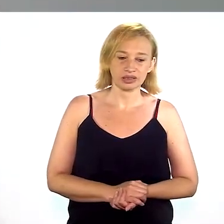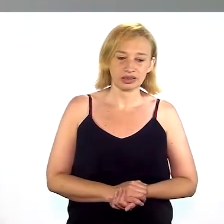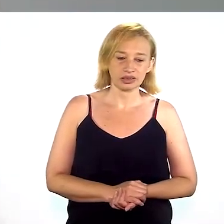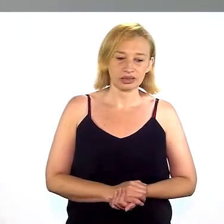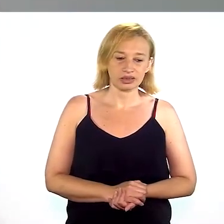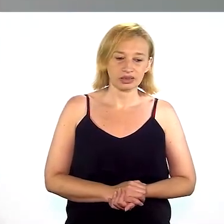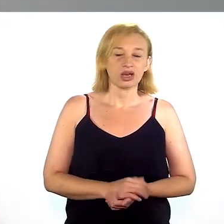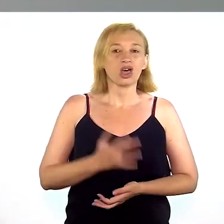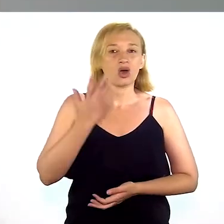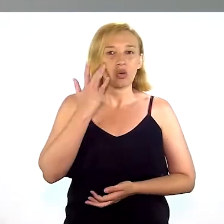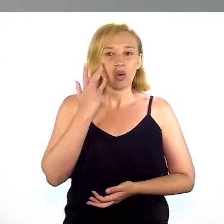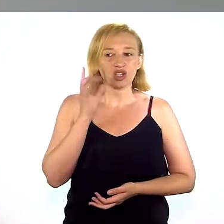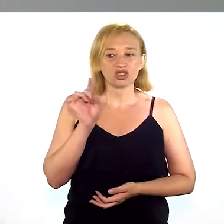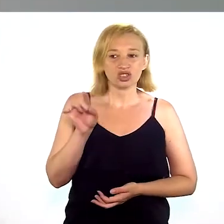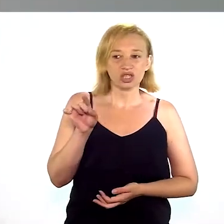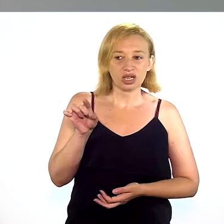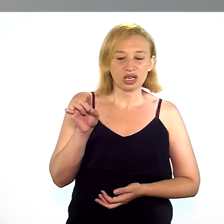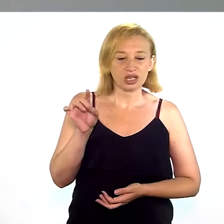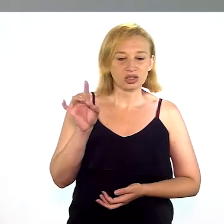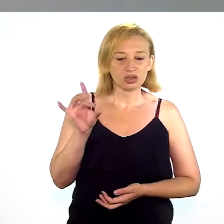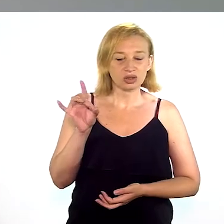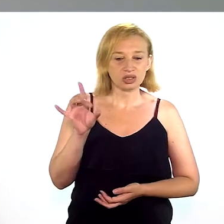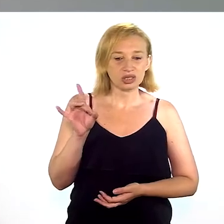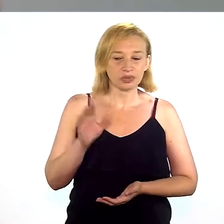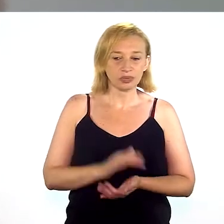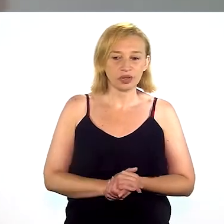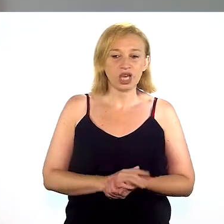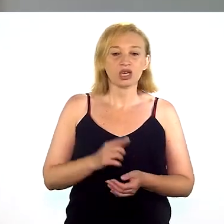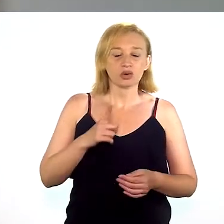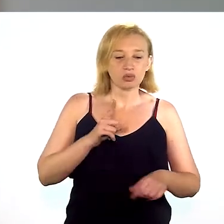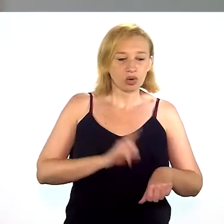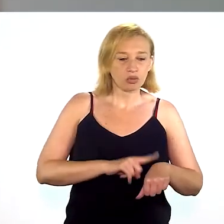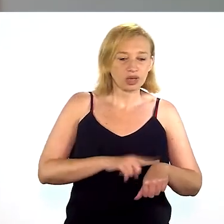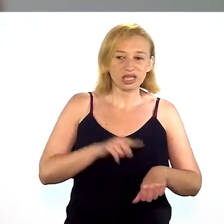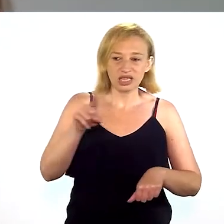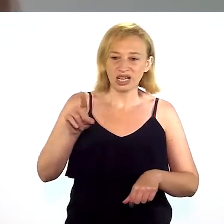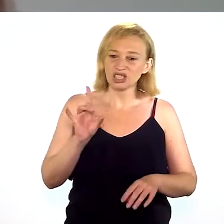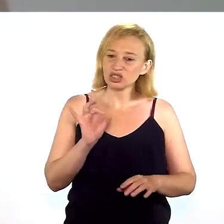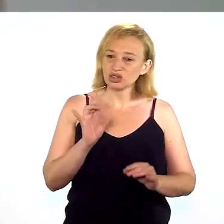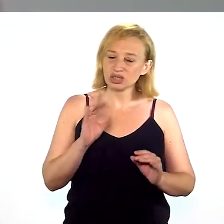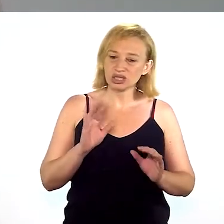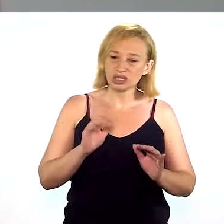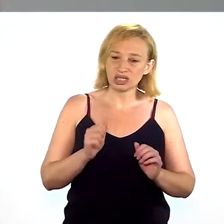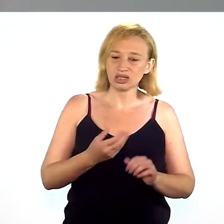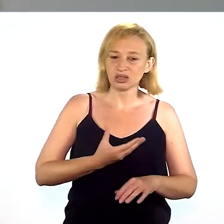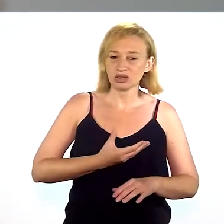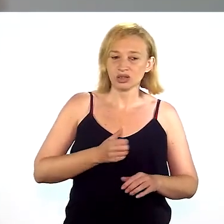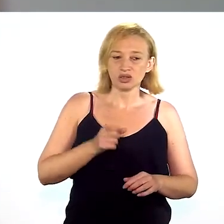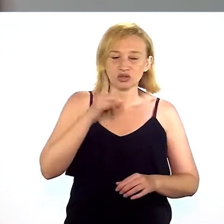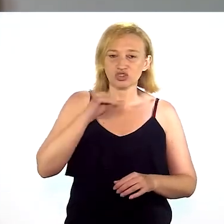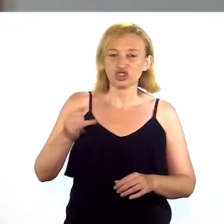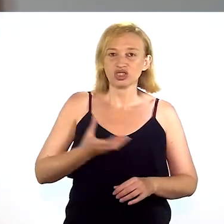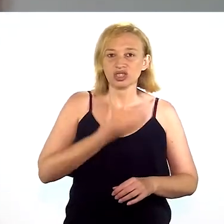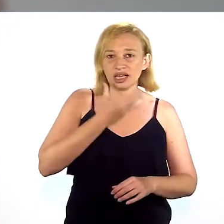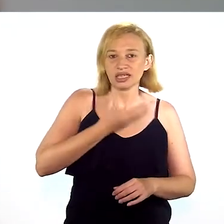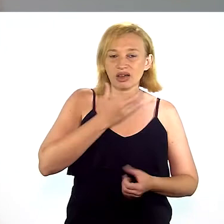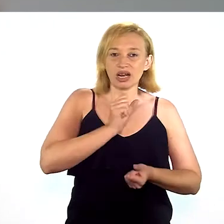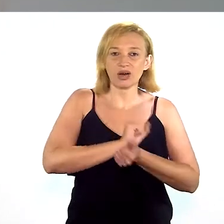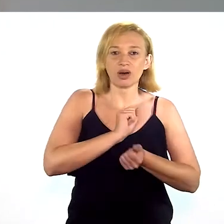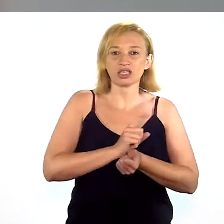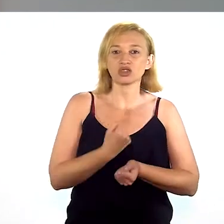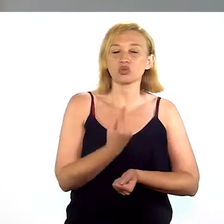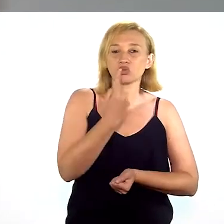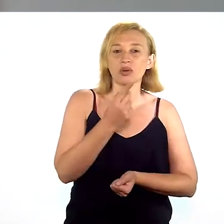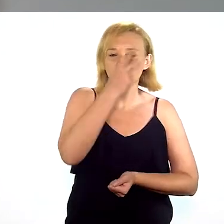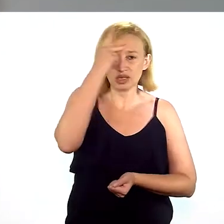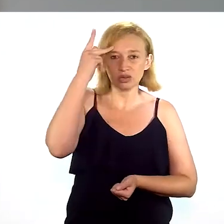que é o tanto que a protagonista é só. Tem uma cena em que ela fica só no Natal, e ela tá esperando